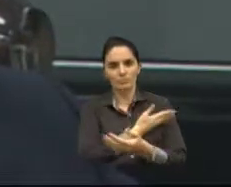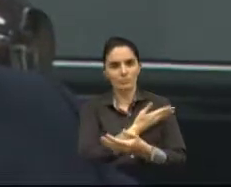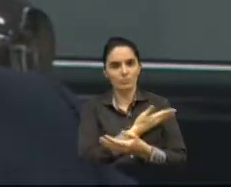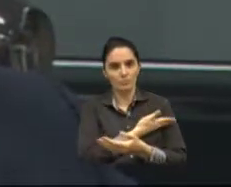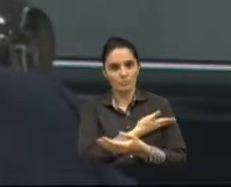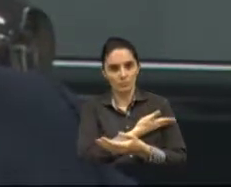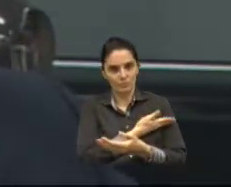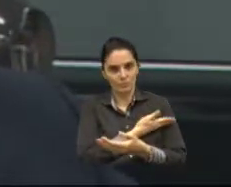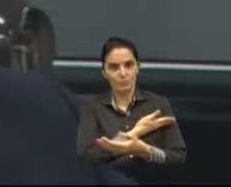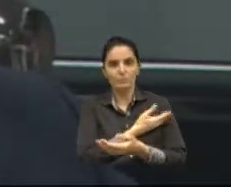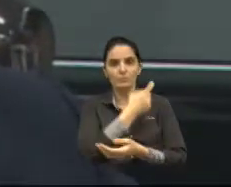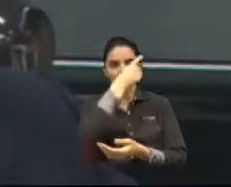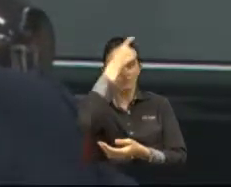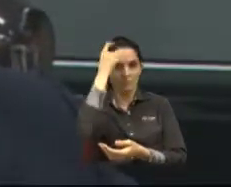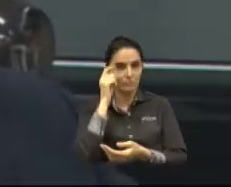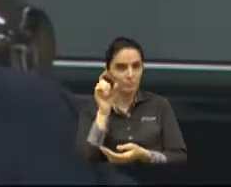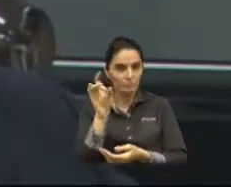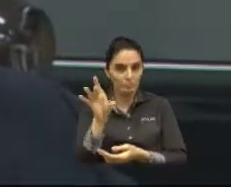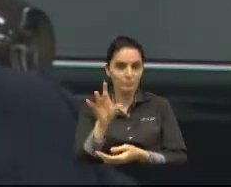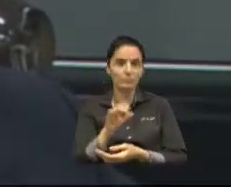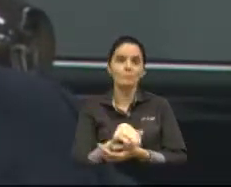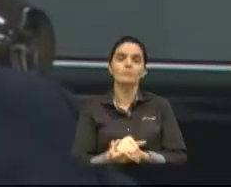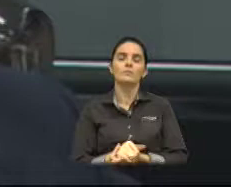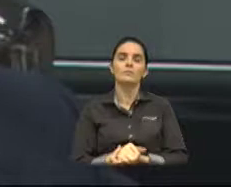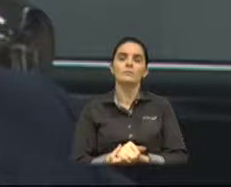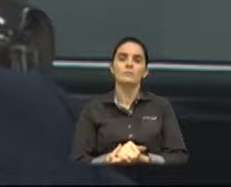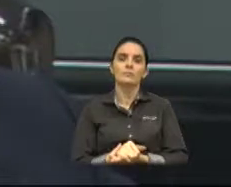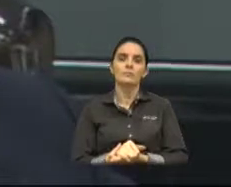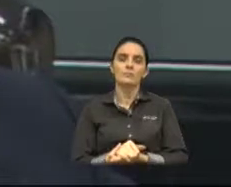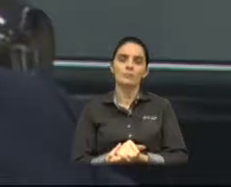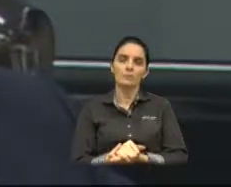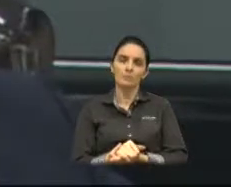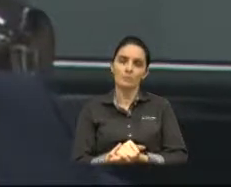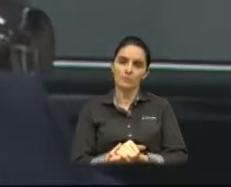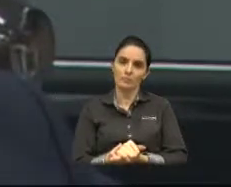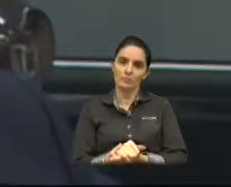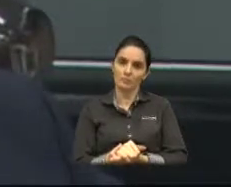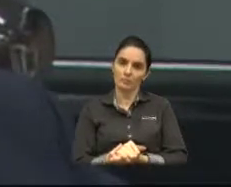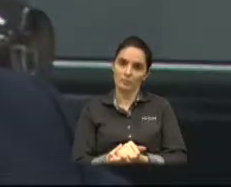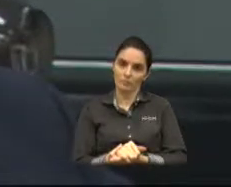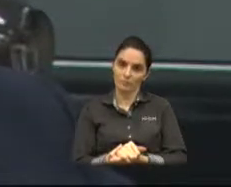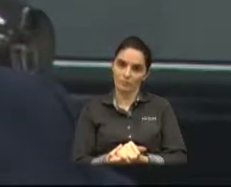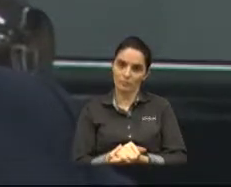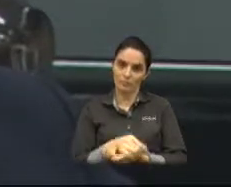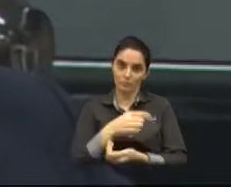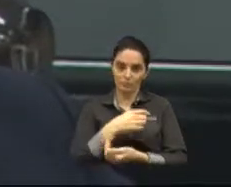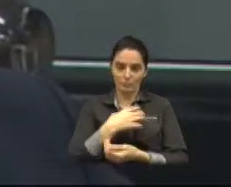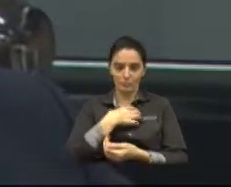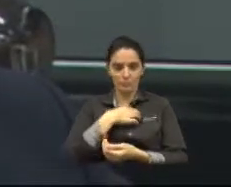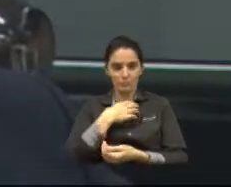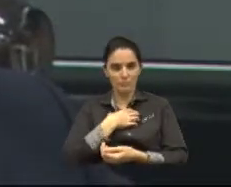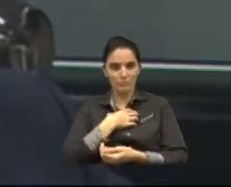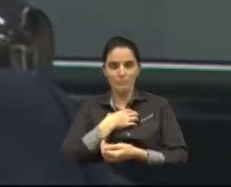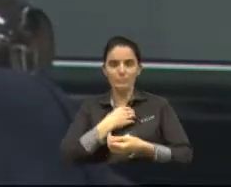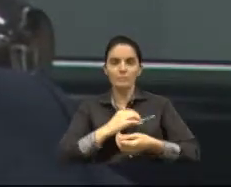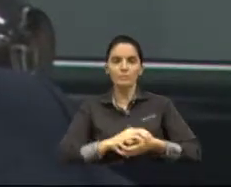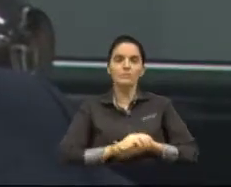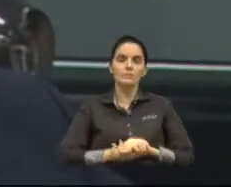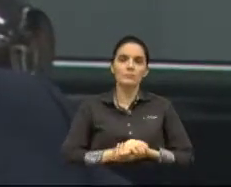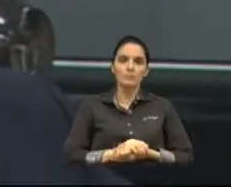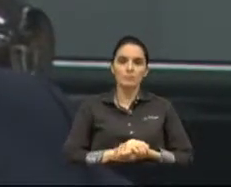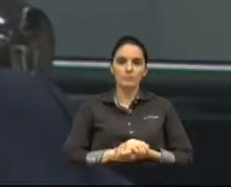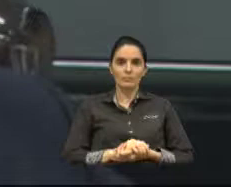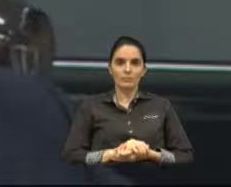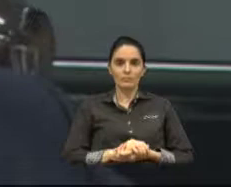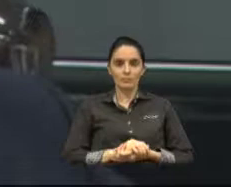minha, a sua família, e eu me sinto privilegiado, Beatriz, de